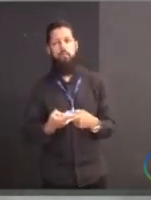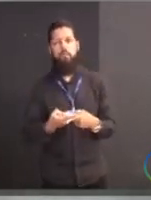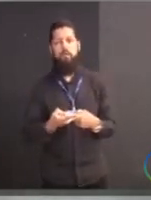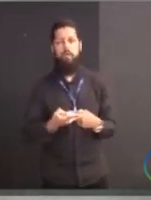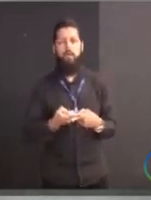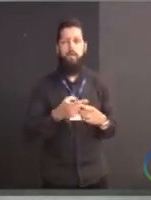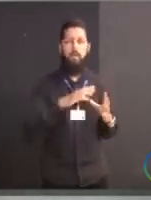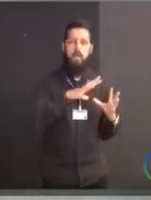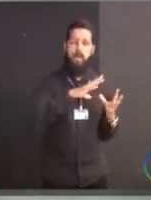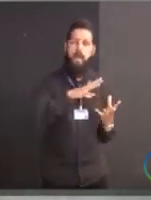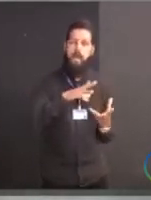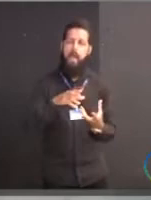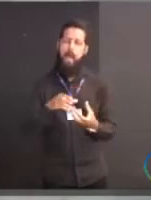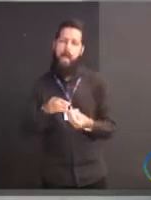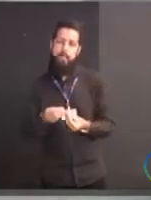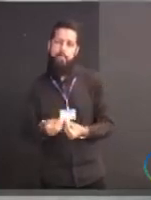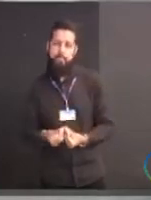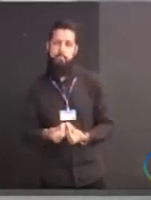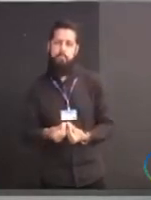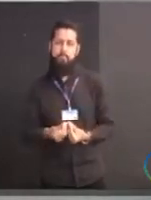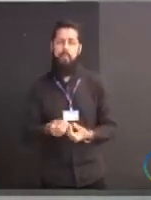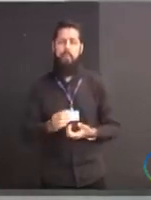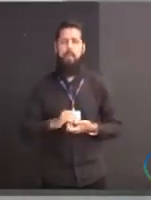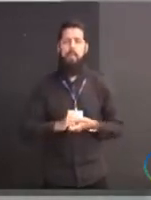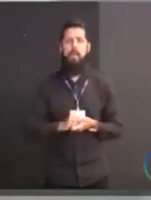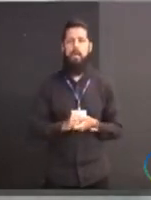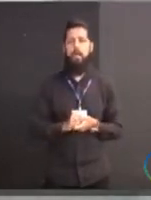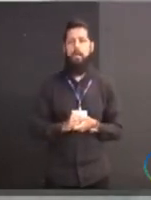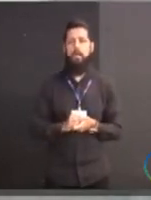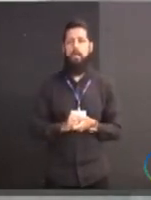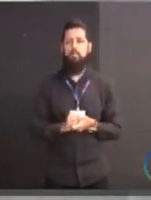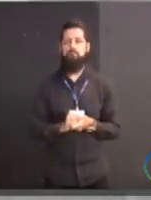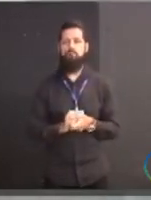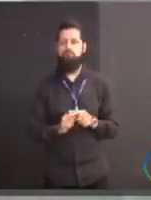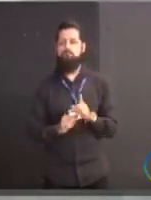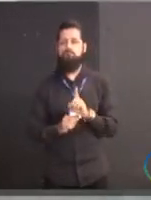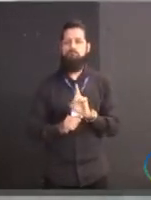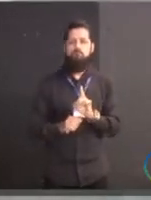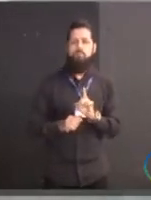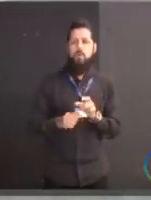si ainda está sendo criada.